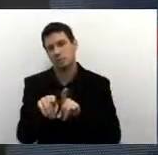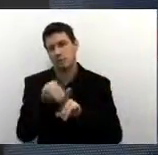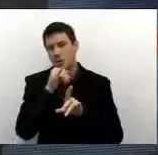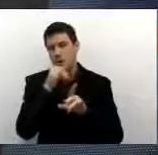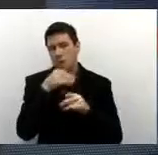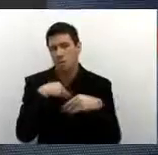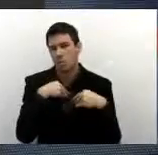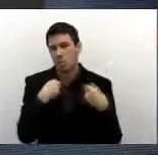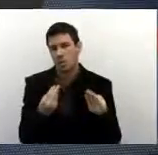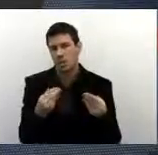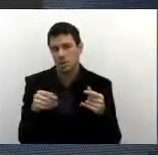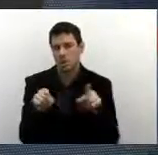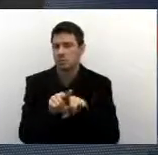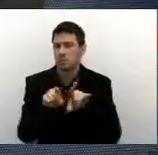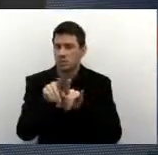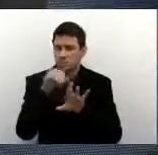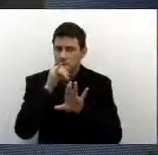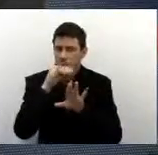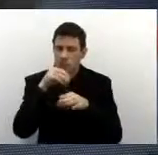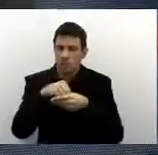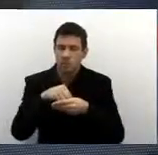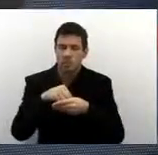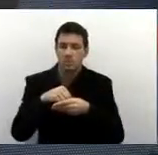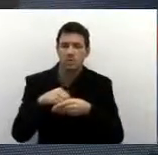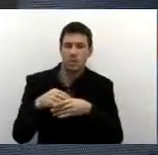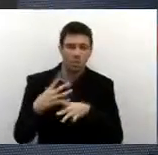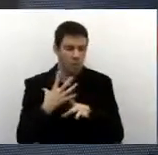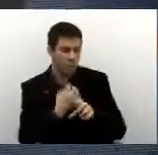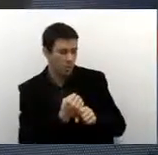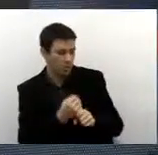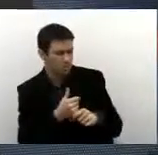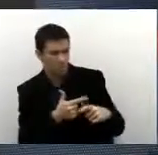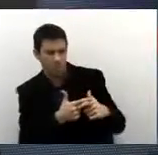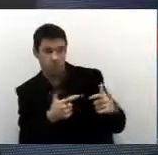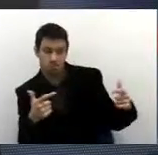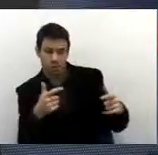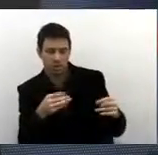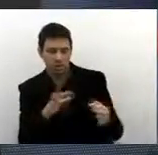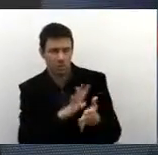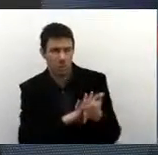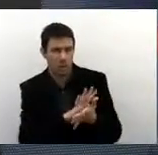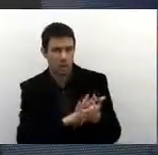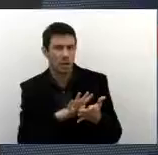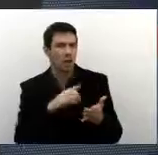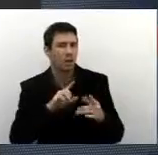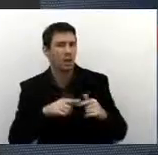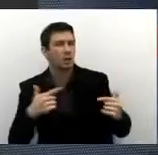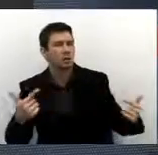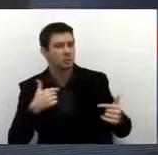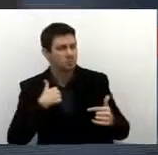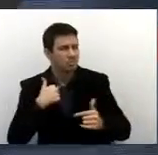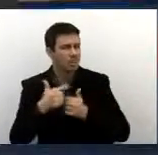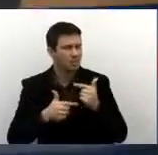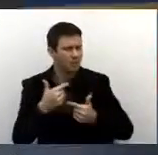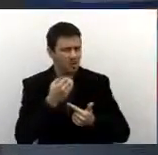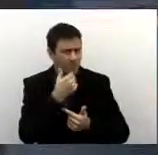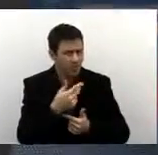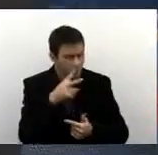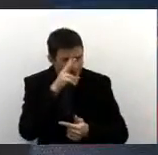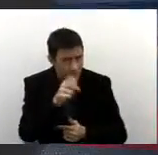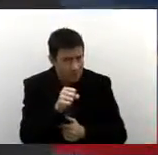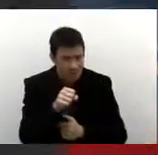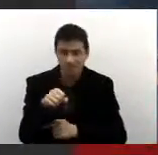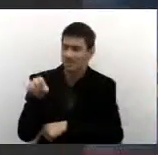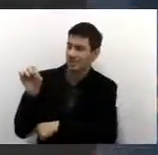meio trabalhoso, mas damos conta. O orçamento não é dos maiores que a gente vai ver por aqui, mas o trabalho está grande. O trabalho é grande.